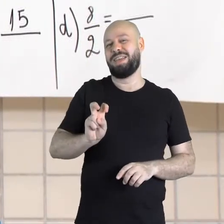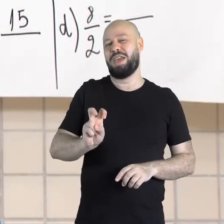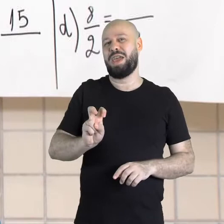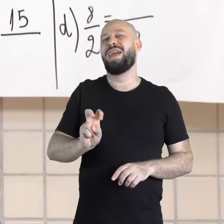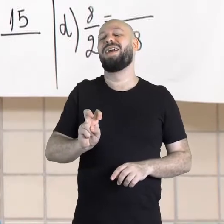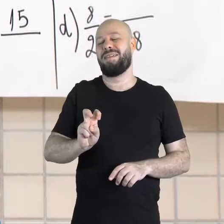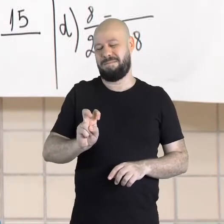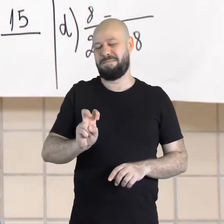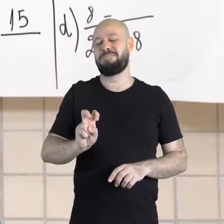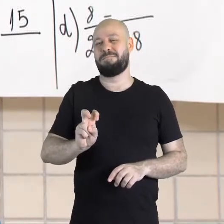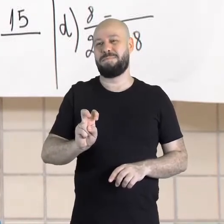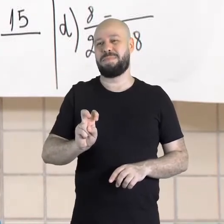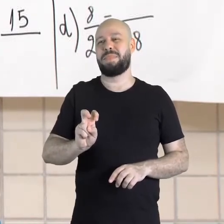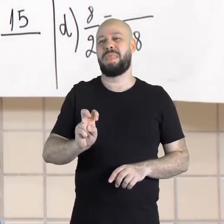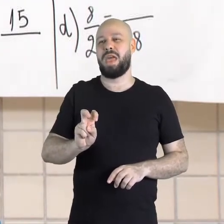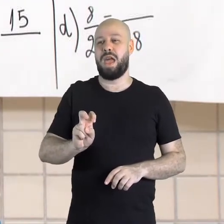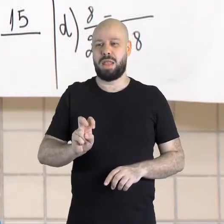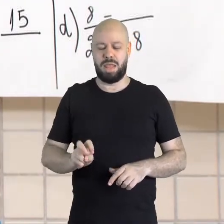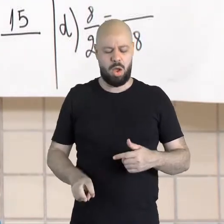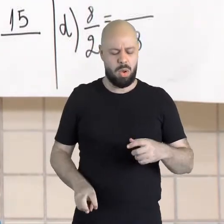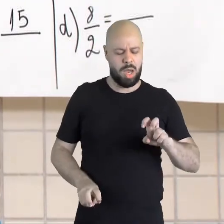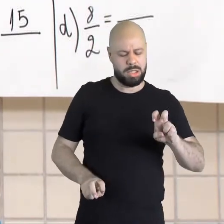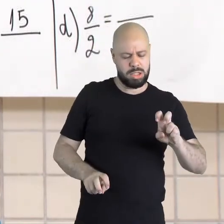que ser por 5. 2 vezes 5,